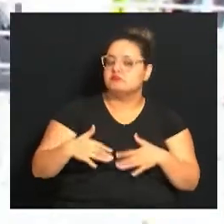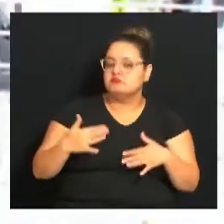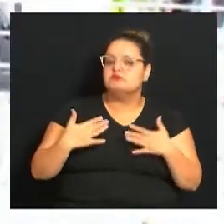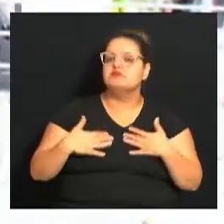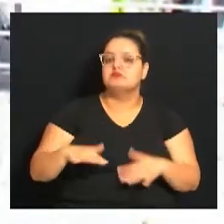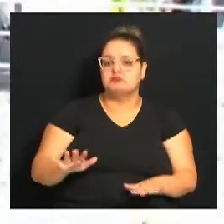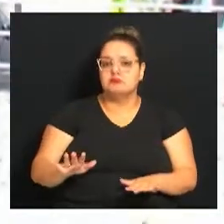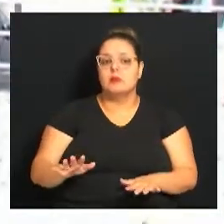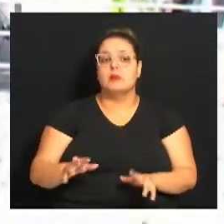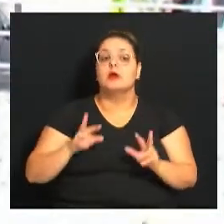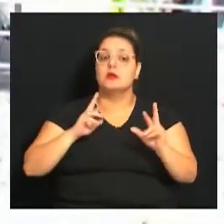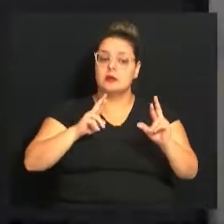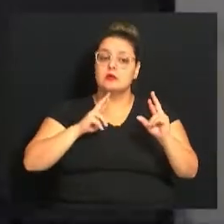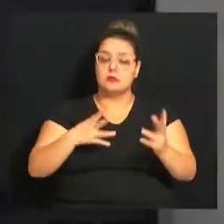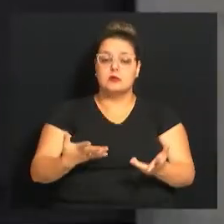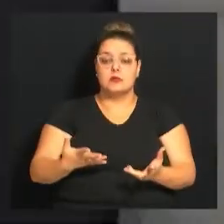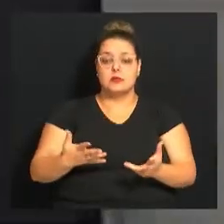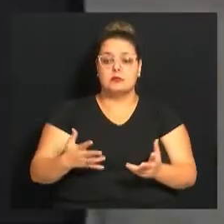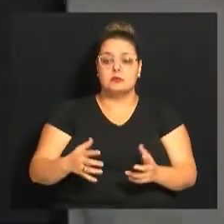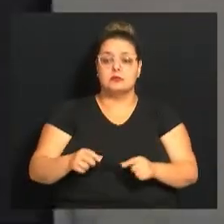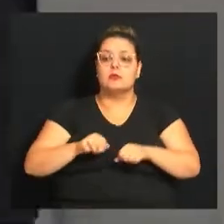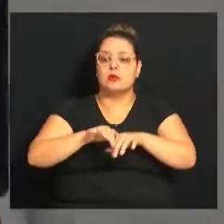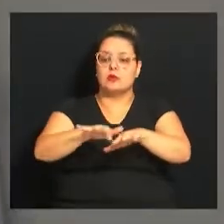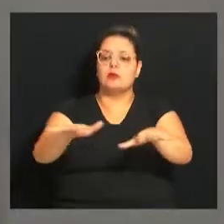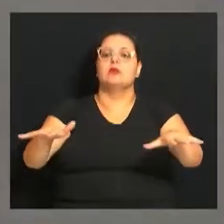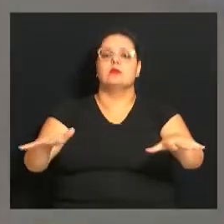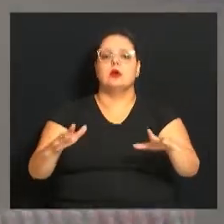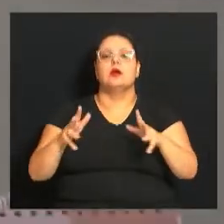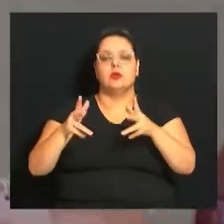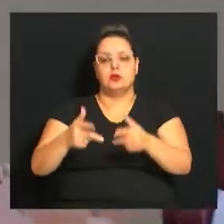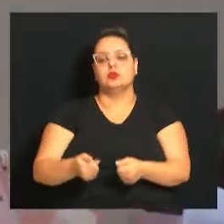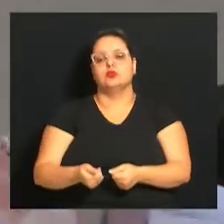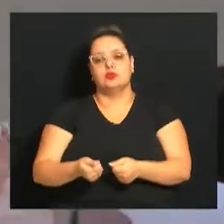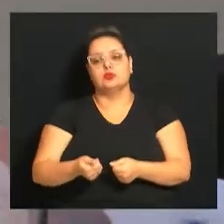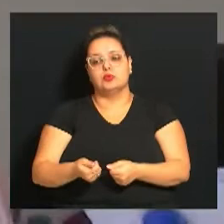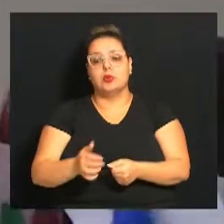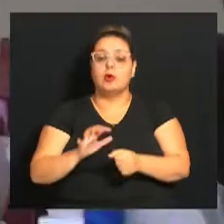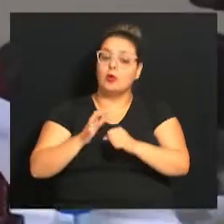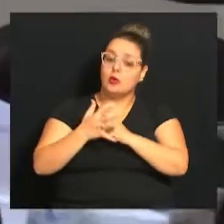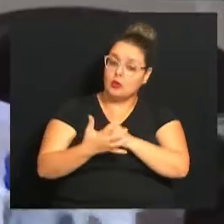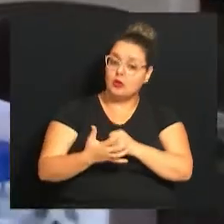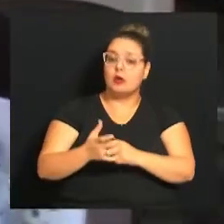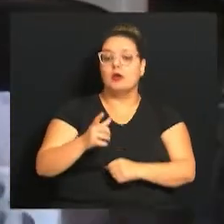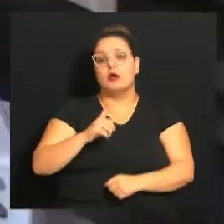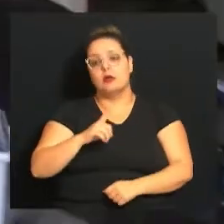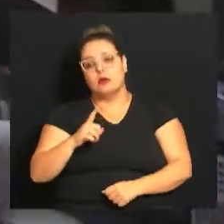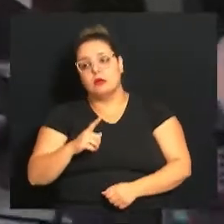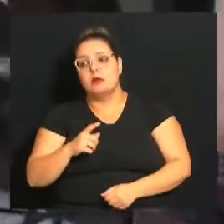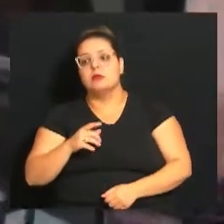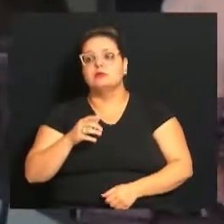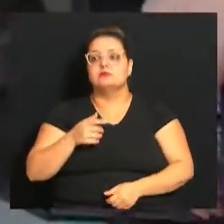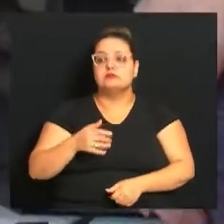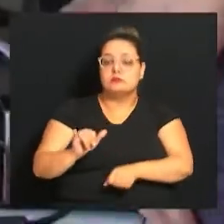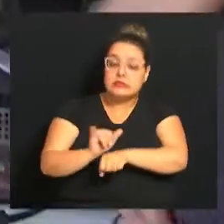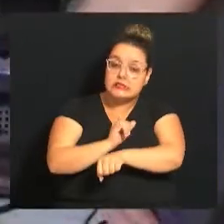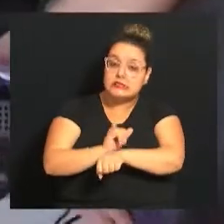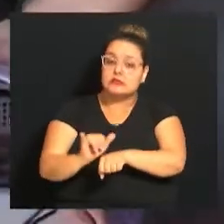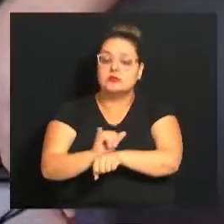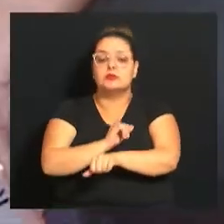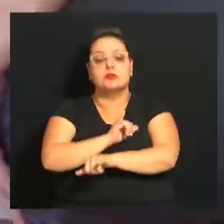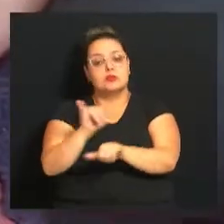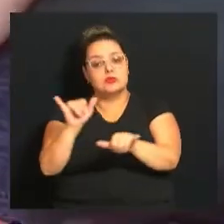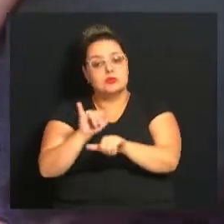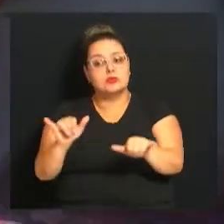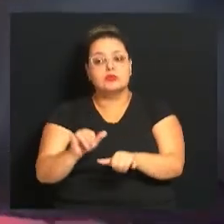tem a expectativa de que atinja, sim, a cobertura. Em relação à Covid, a gente ainda está insistindo em algumas estratégias, divulgação de